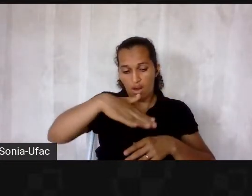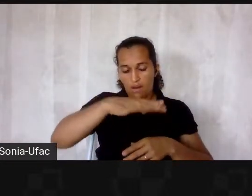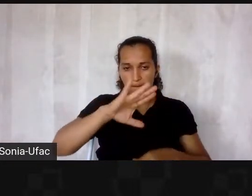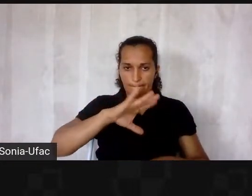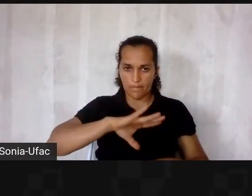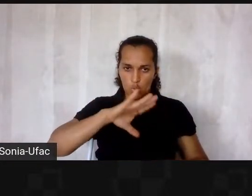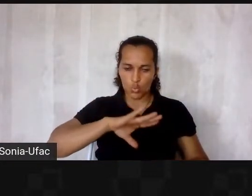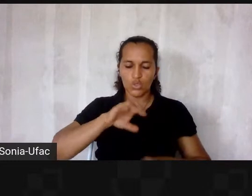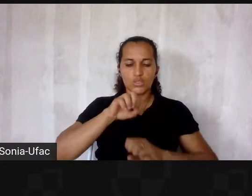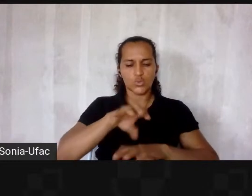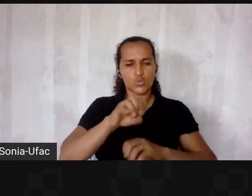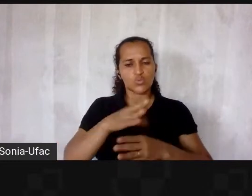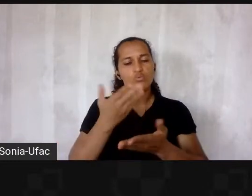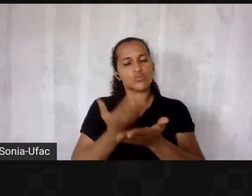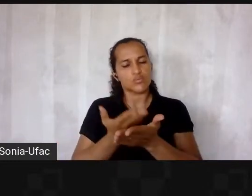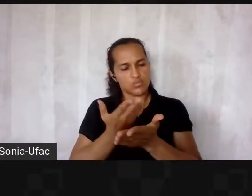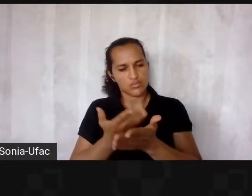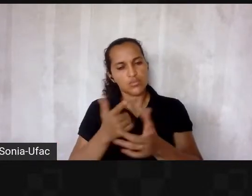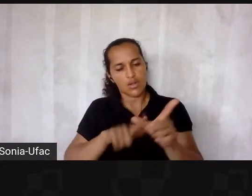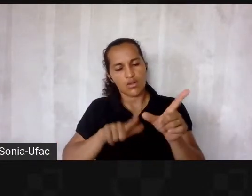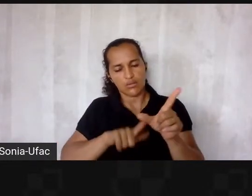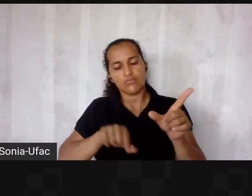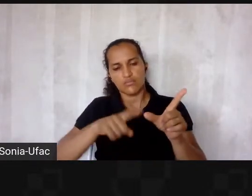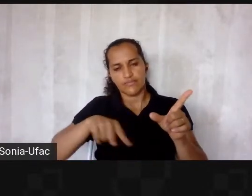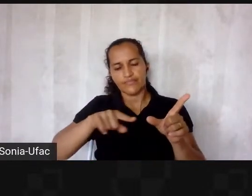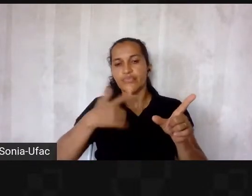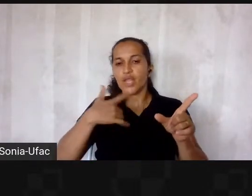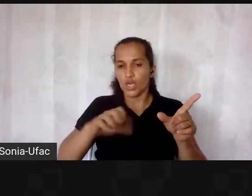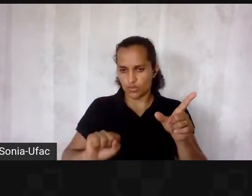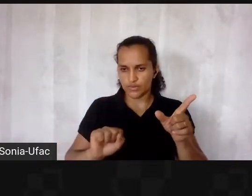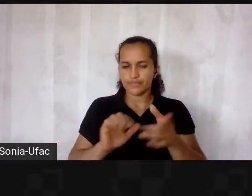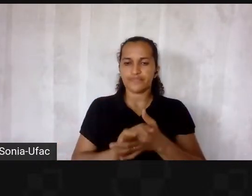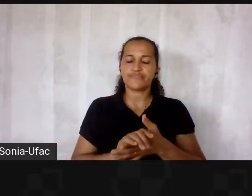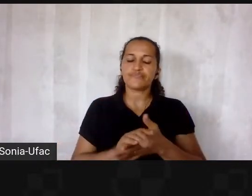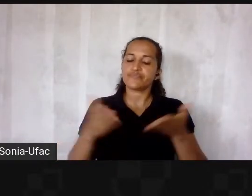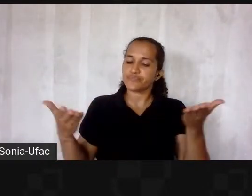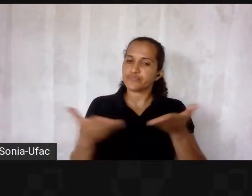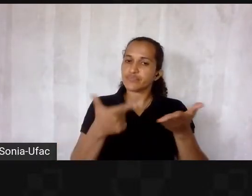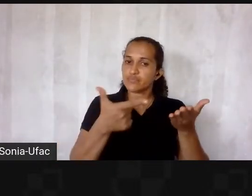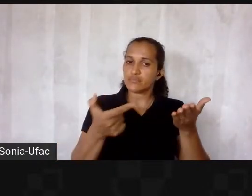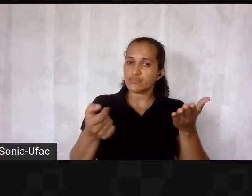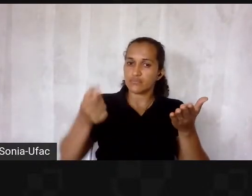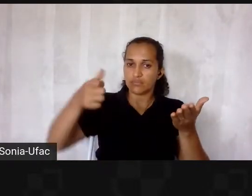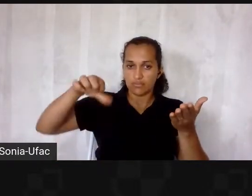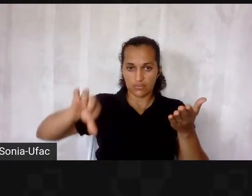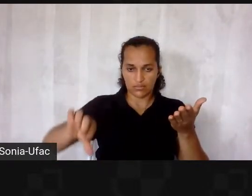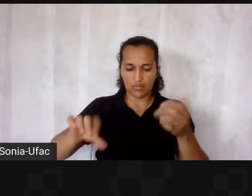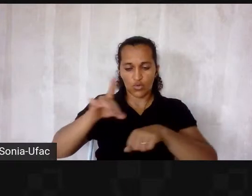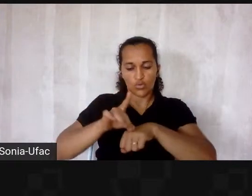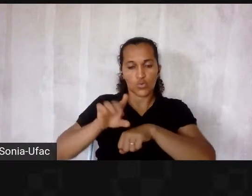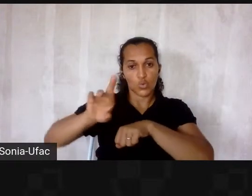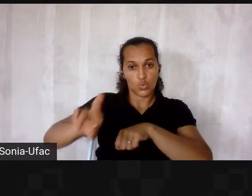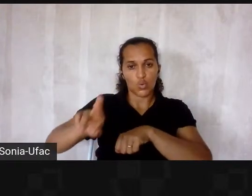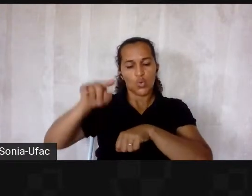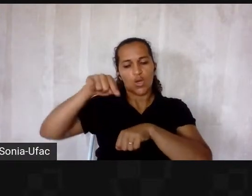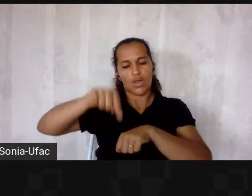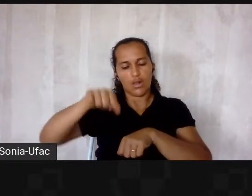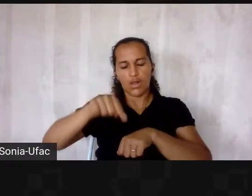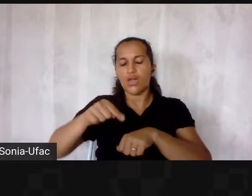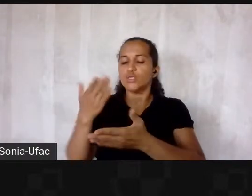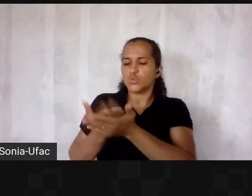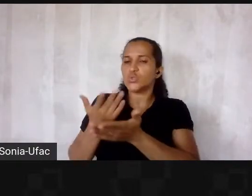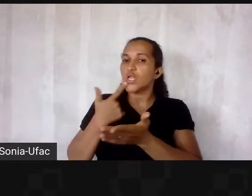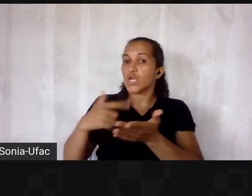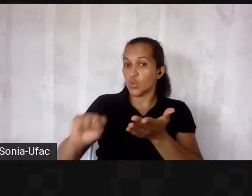linguística. E, recentemente, em 2019, ela obteve o título de doutora em estudos linguísticos pela Universidade